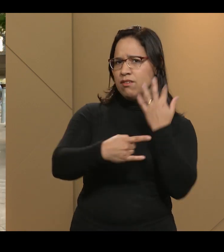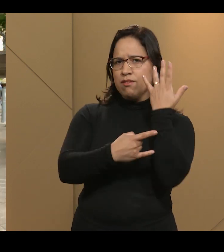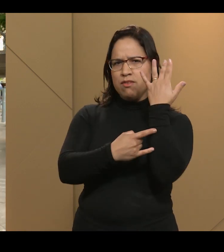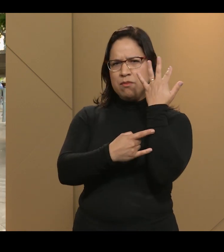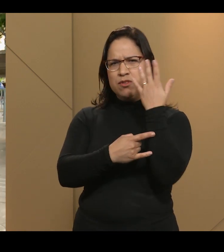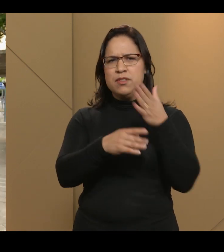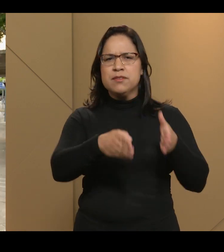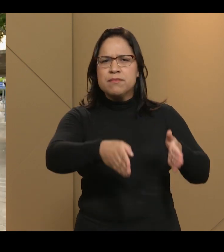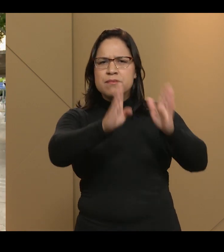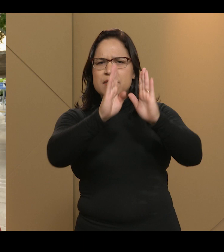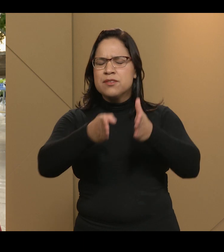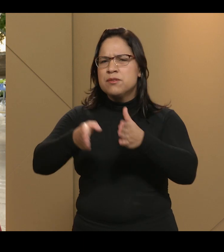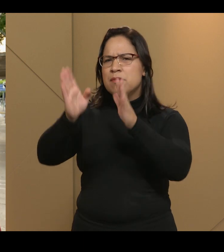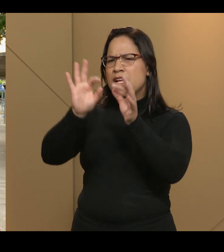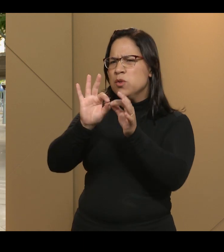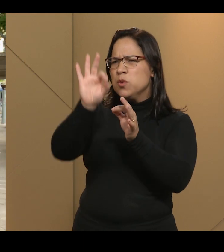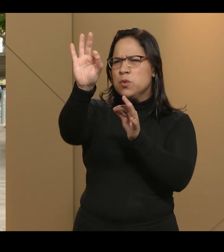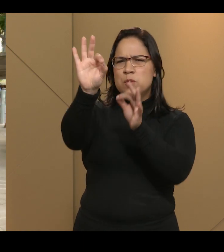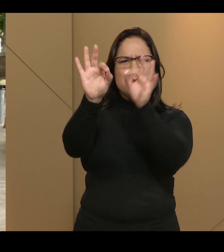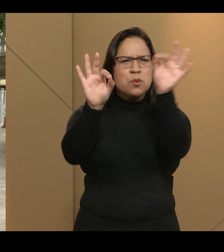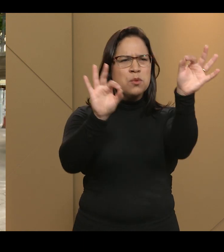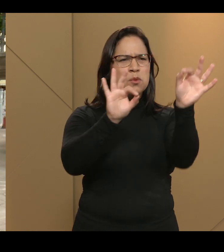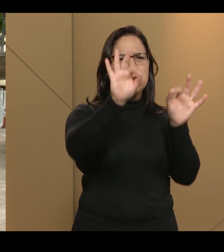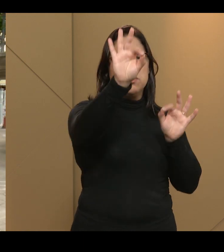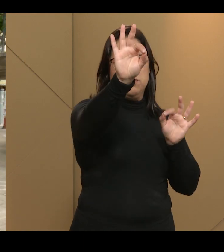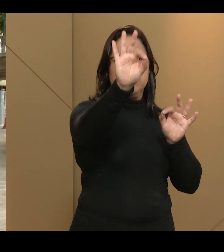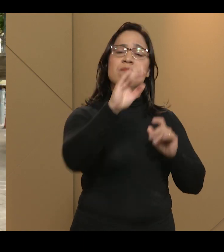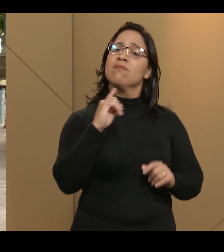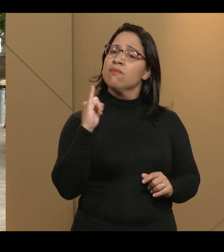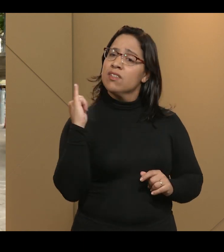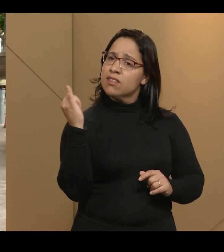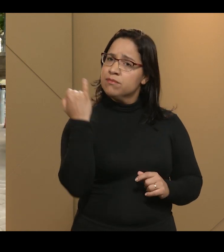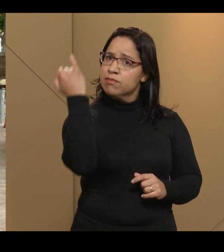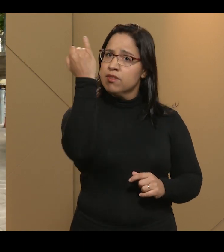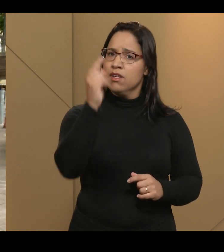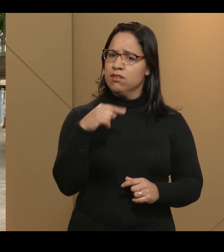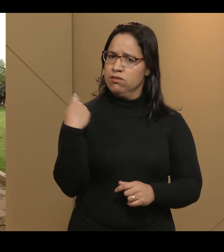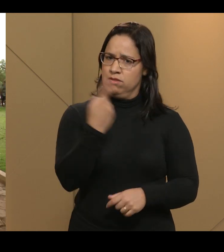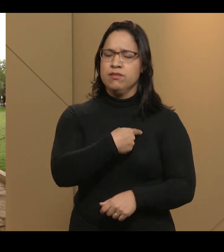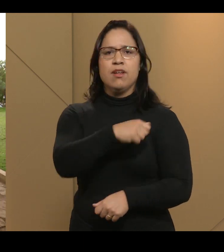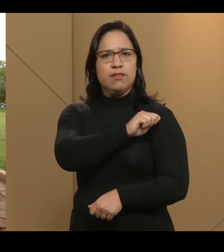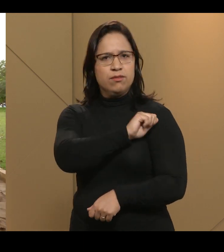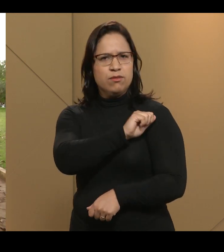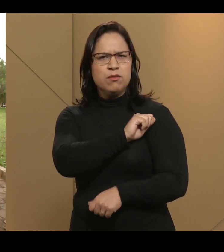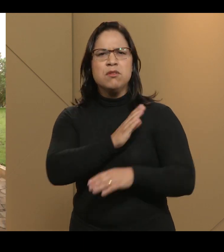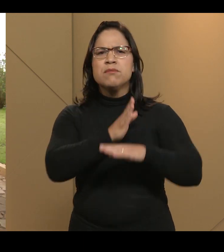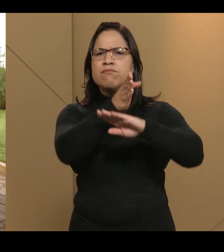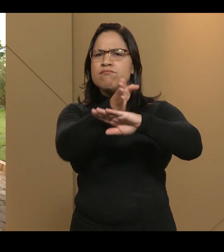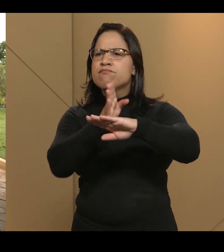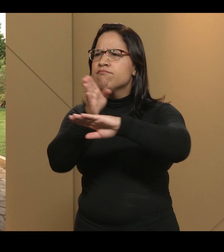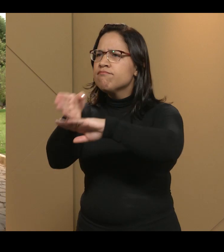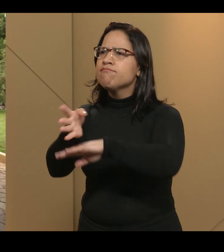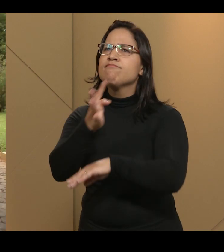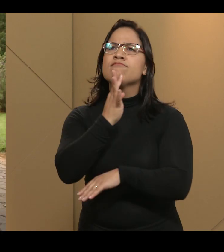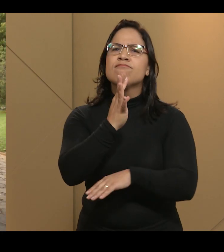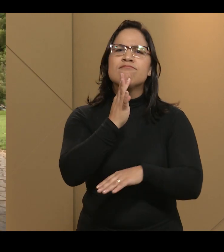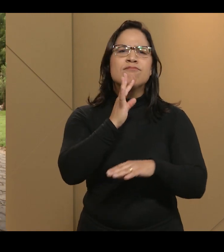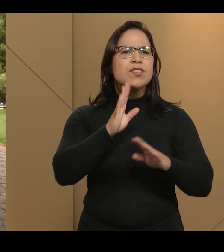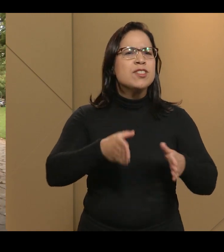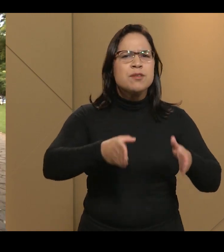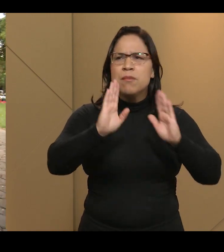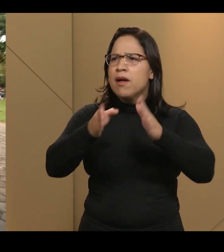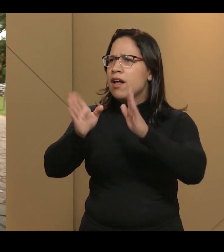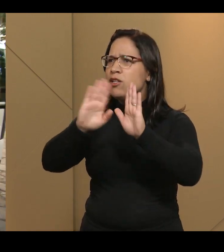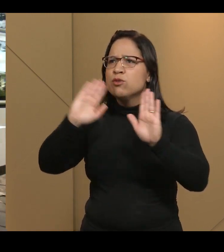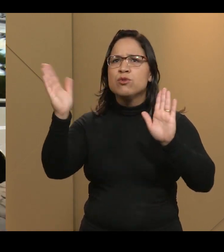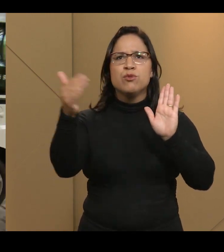longas caminhadas. E aqui na UFMG são prédios distantes um do outro, né? E todos eles são de importância